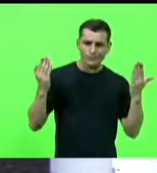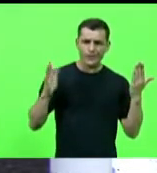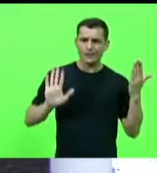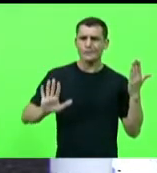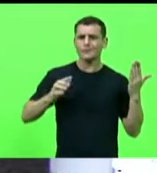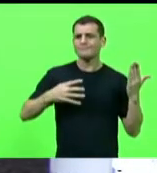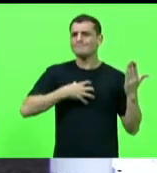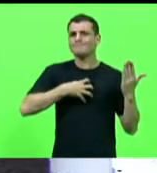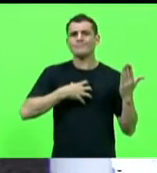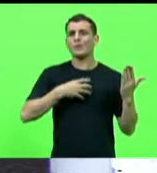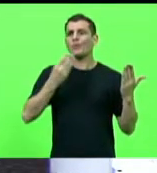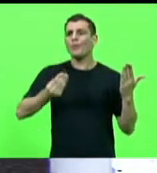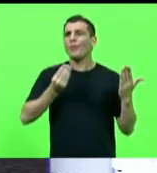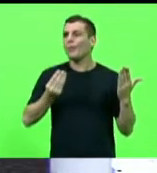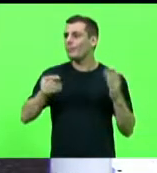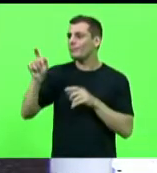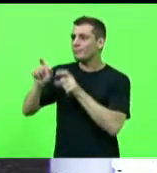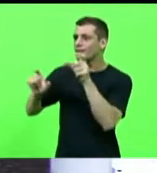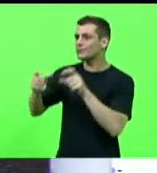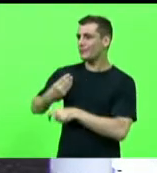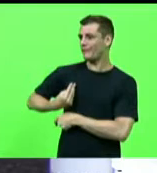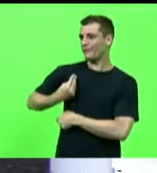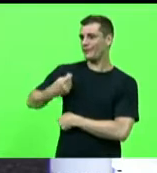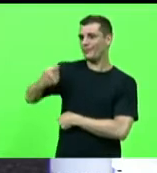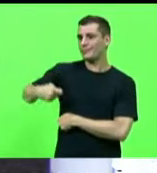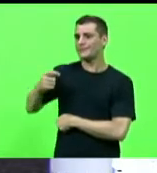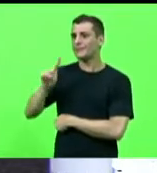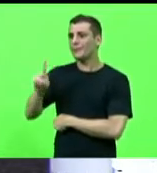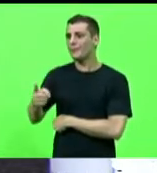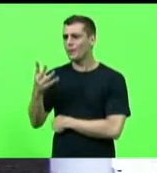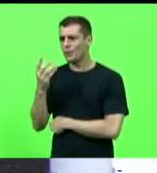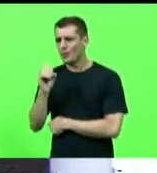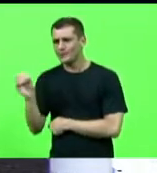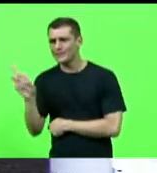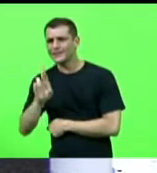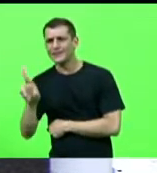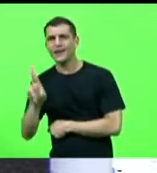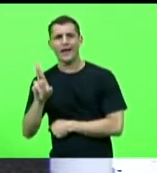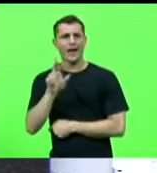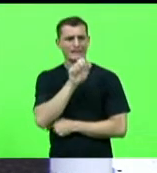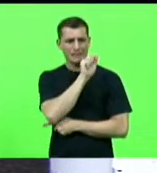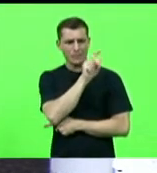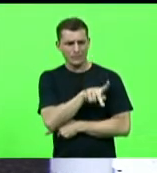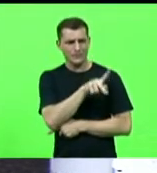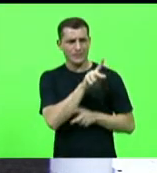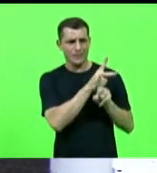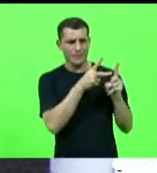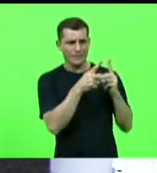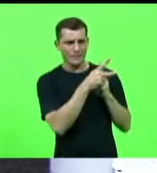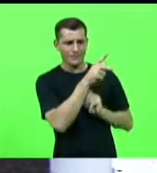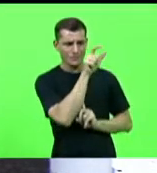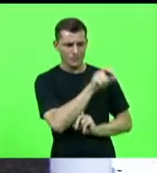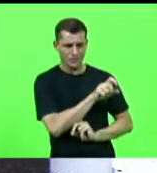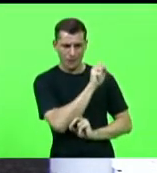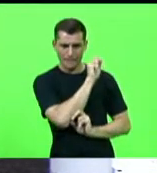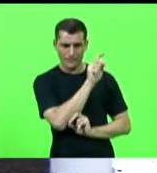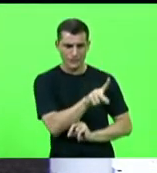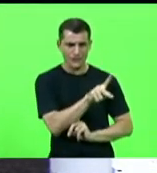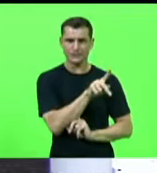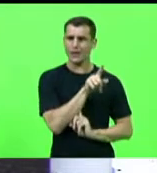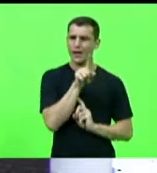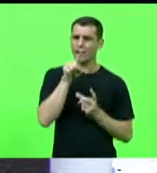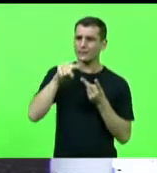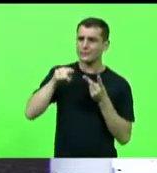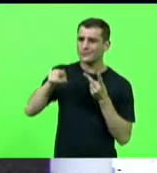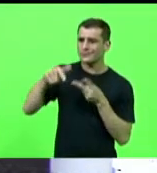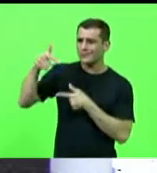pele de que tem que viver com R$ 1.400 por mês. Um aposentado da Previdência, uma